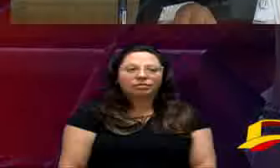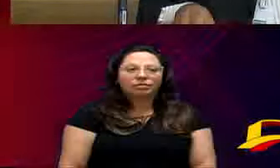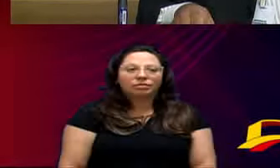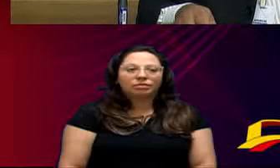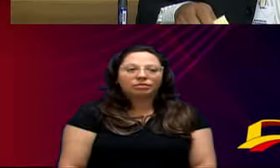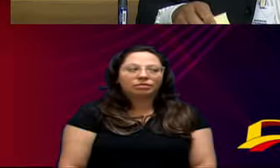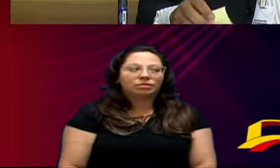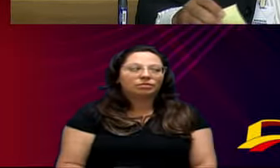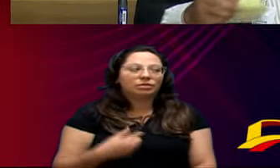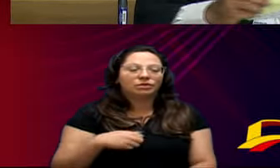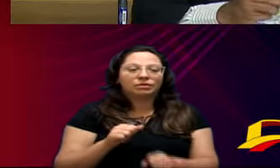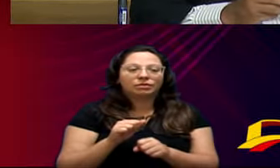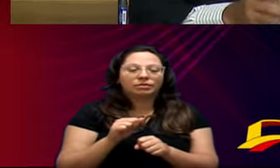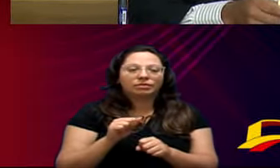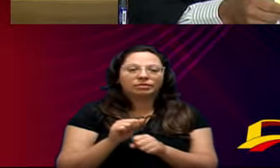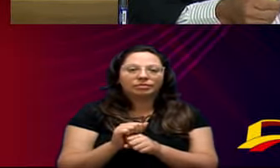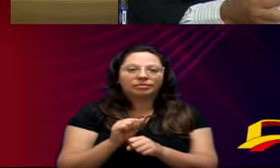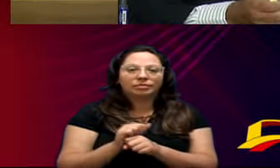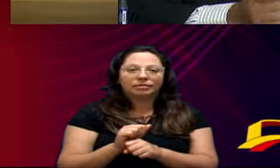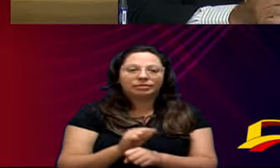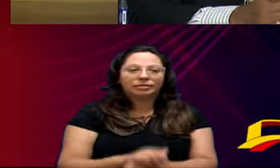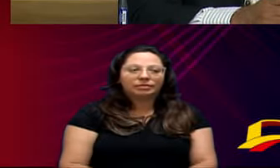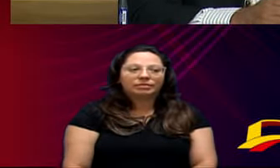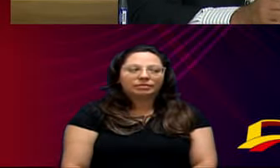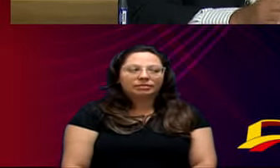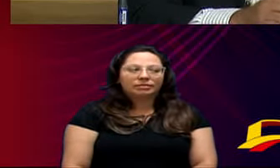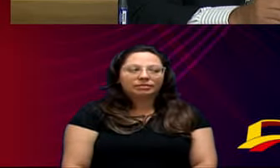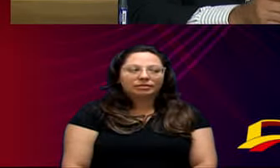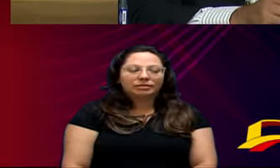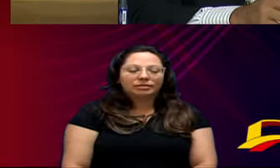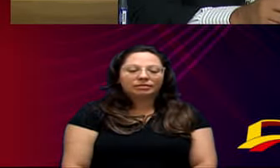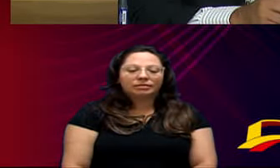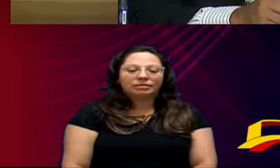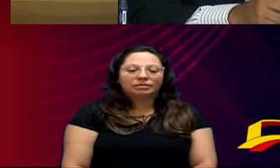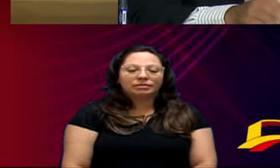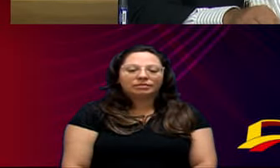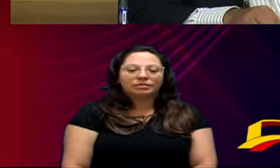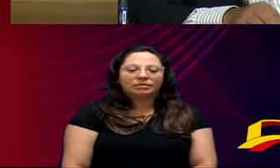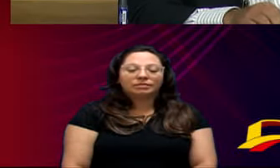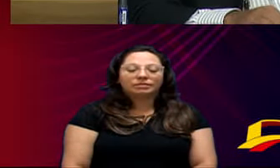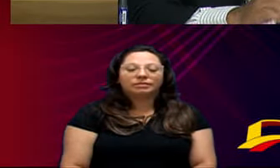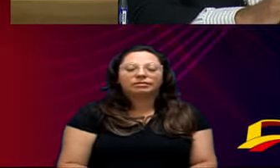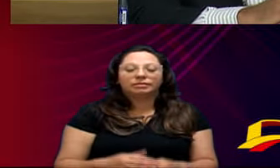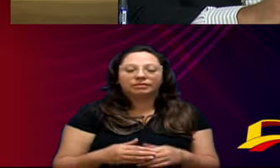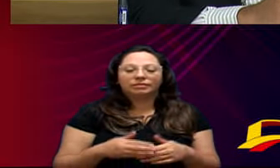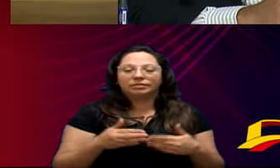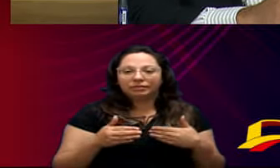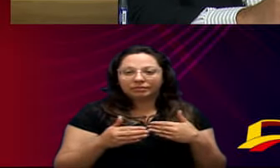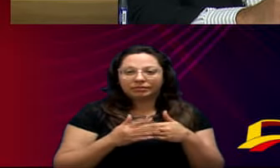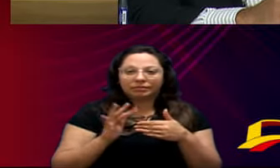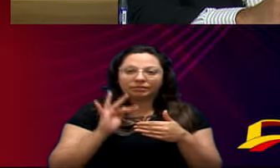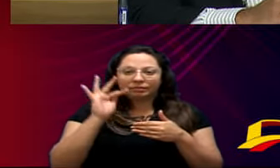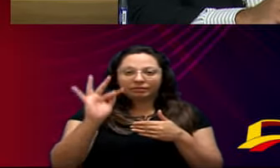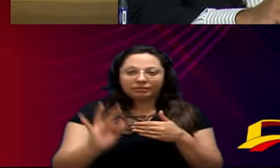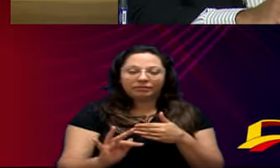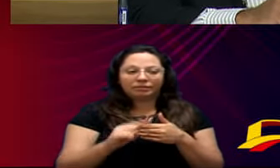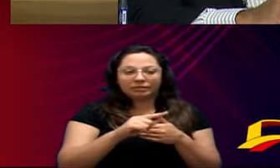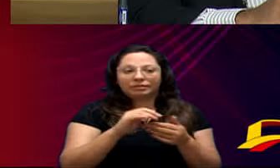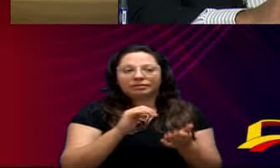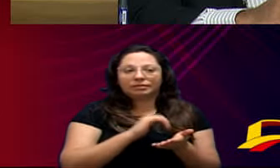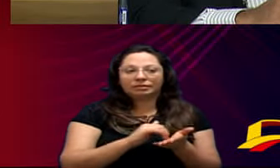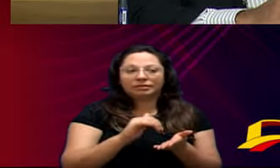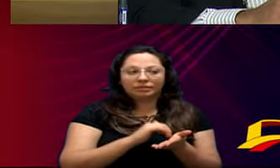não são informação que eu PED que vantade vereadora a médio e longo prazo Quais são as propostas da secretaria